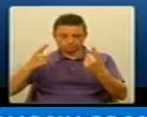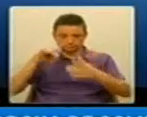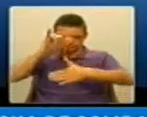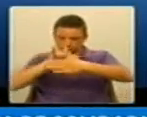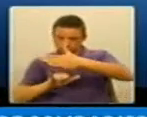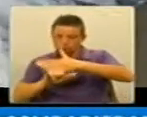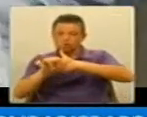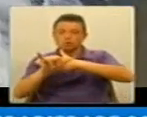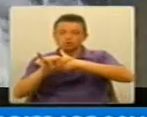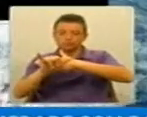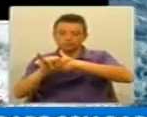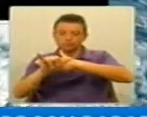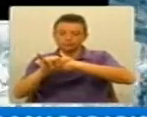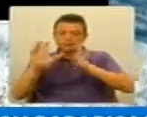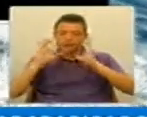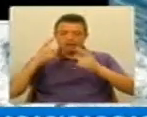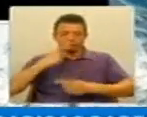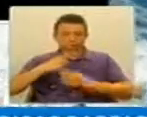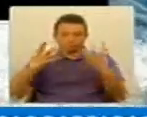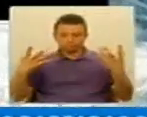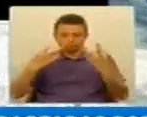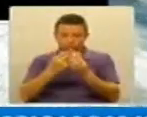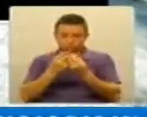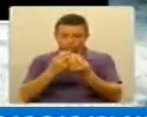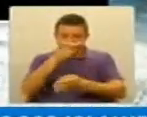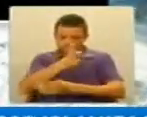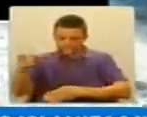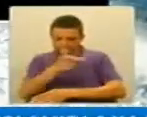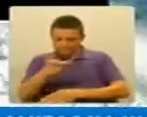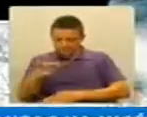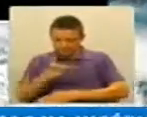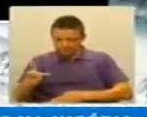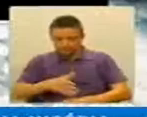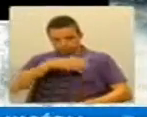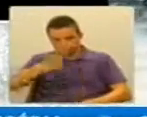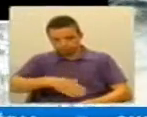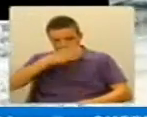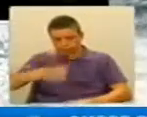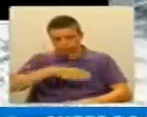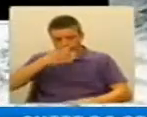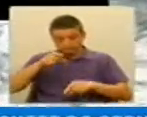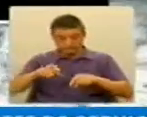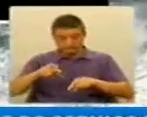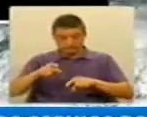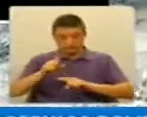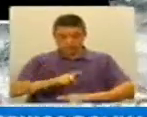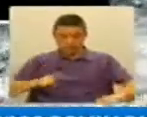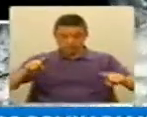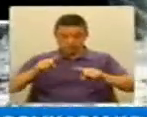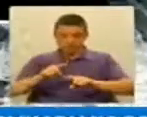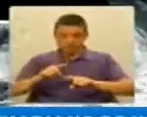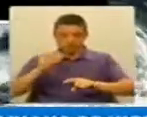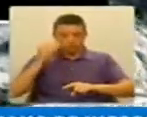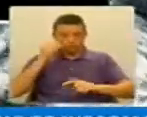chamada série Feynman, em que juntam algumas das frases dos discursos mais notáveis de Richard Feynman e que servem, no fundo, como